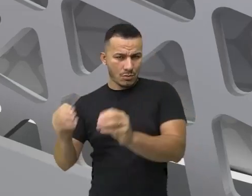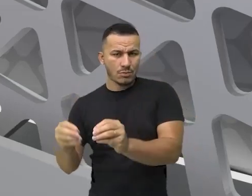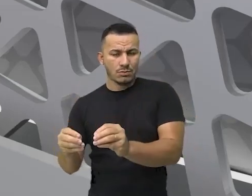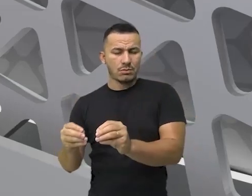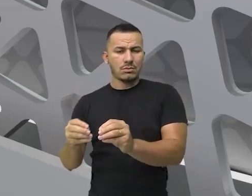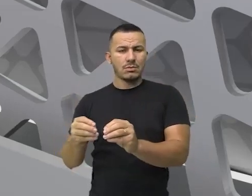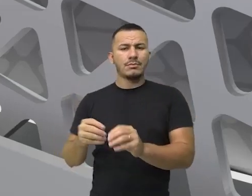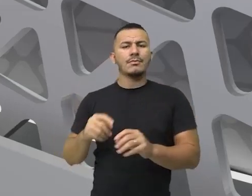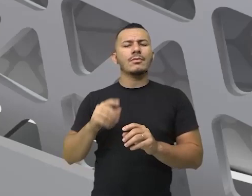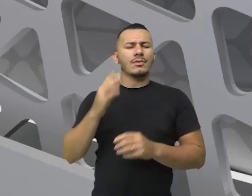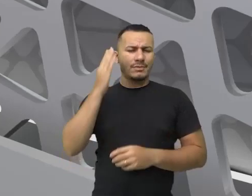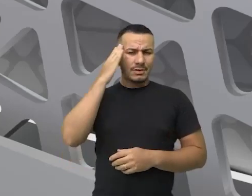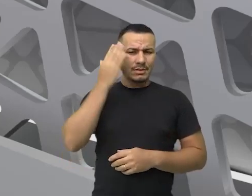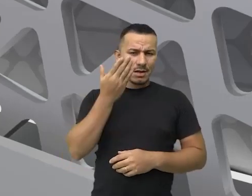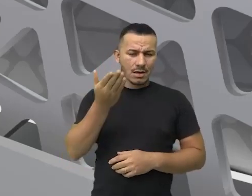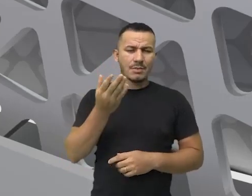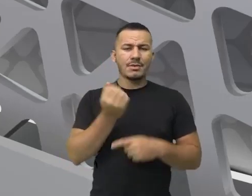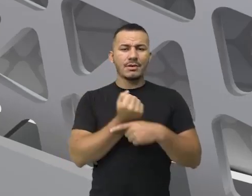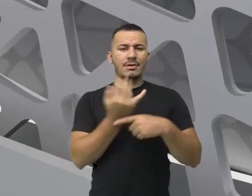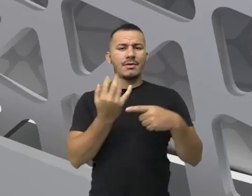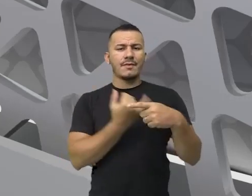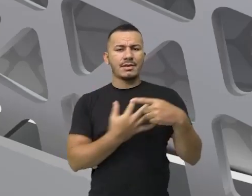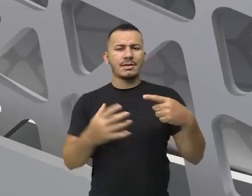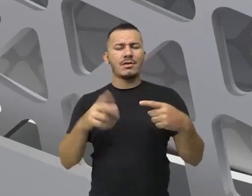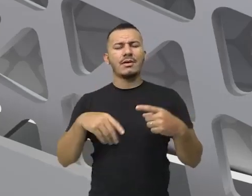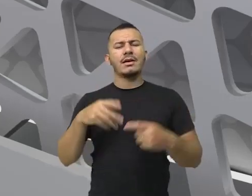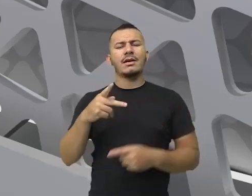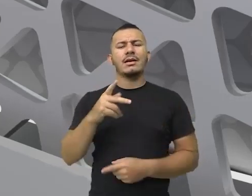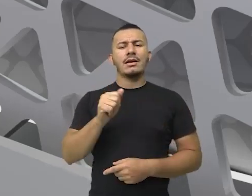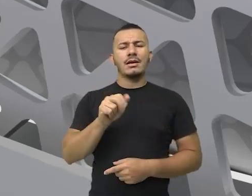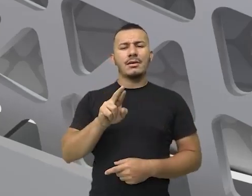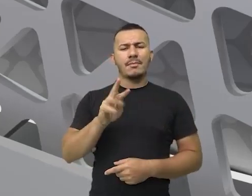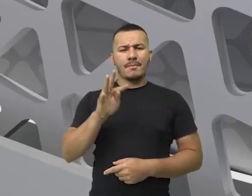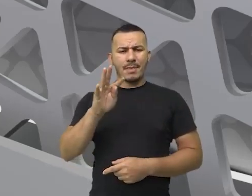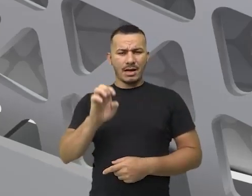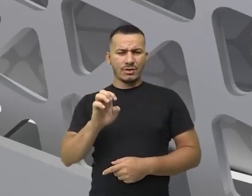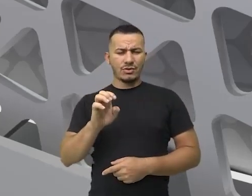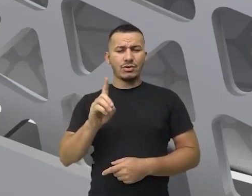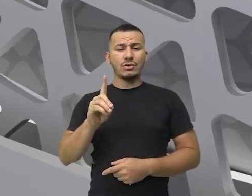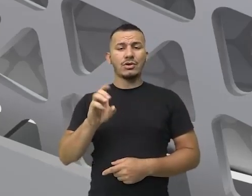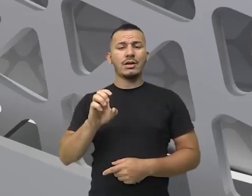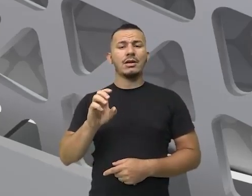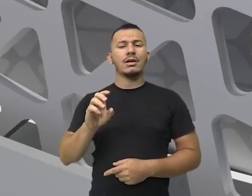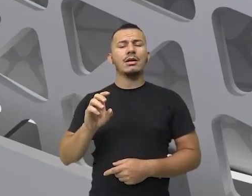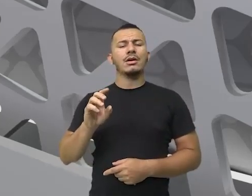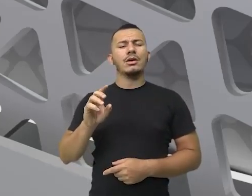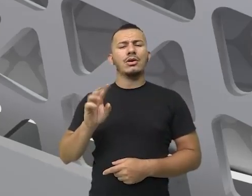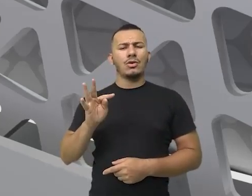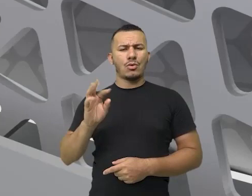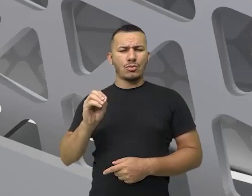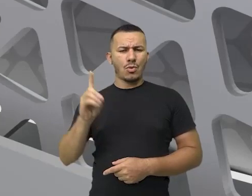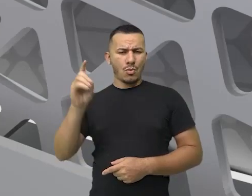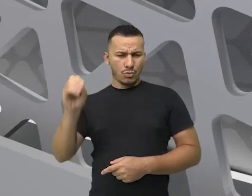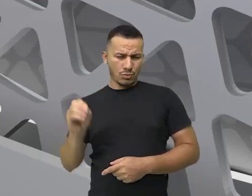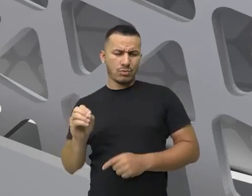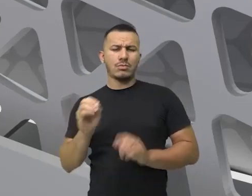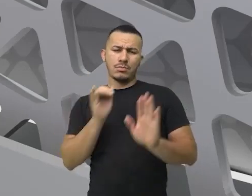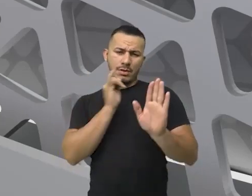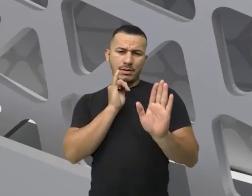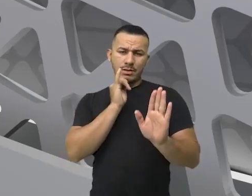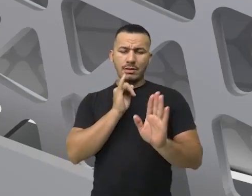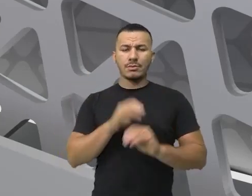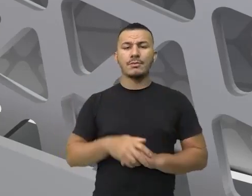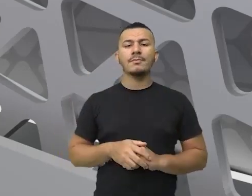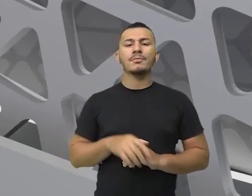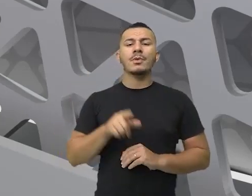vocês ouviram muito falar isso, fração parte de um todo. Então, bora recapitular? Ó. Imagina aqui, nós